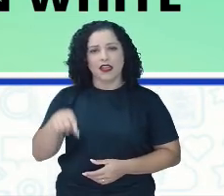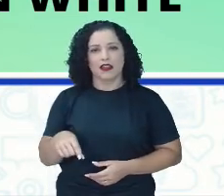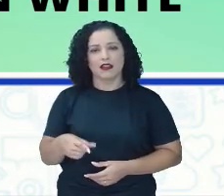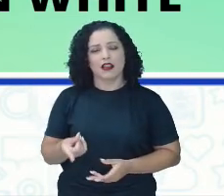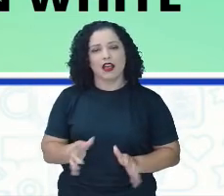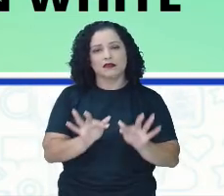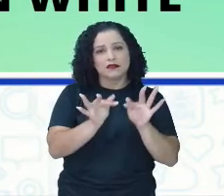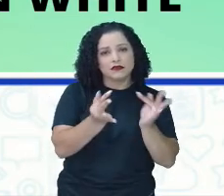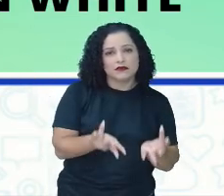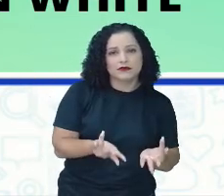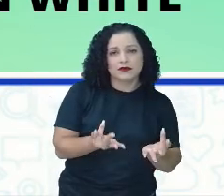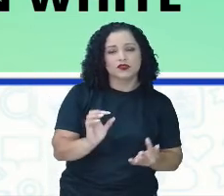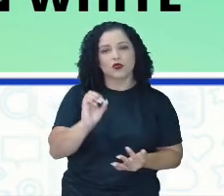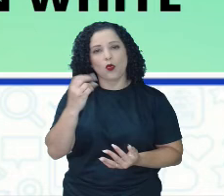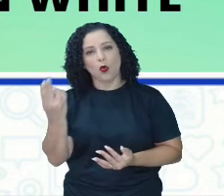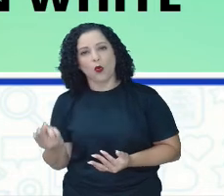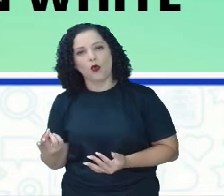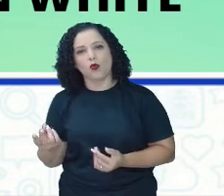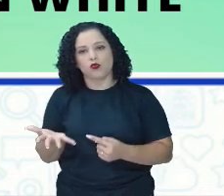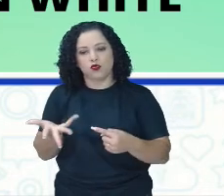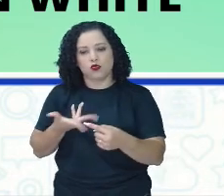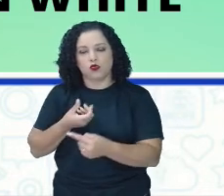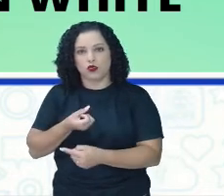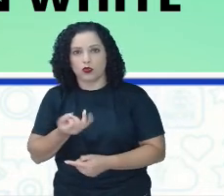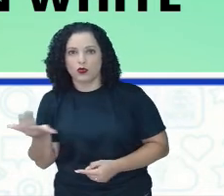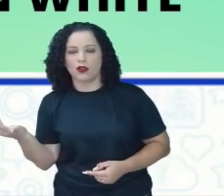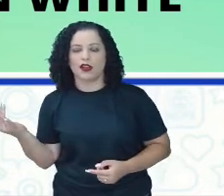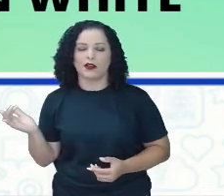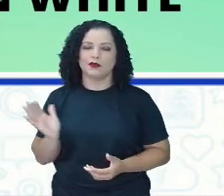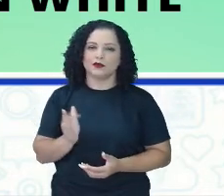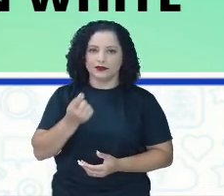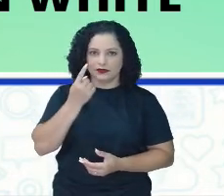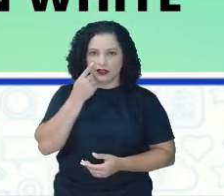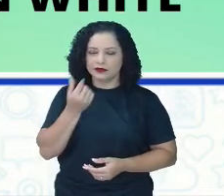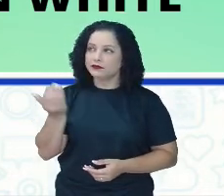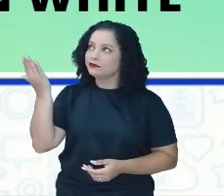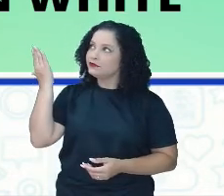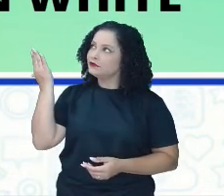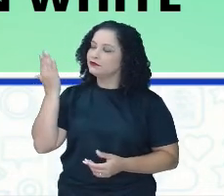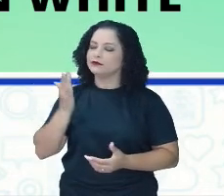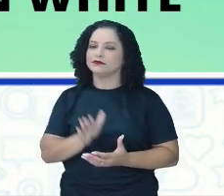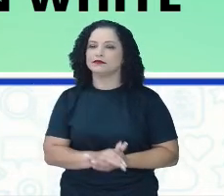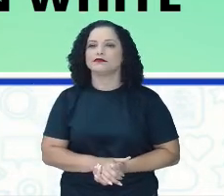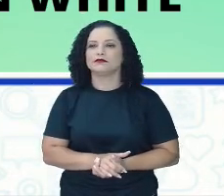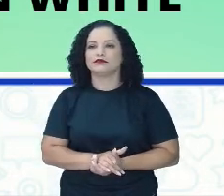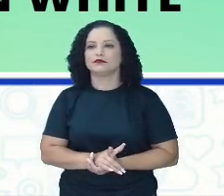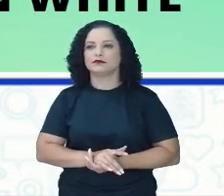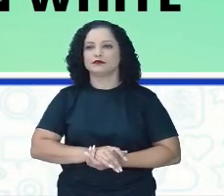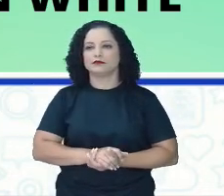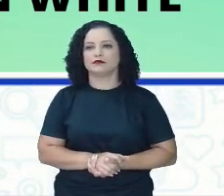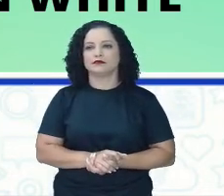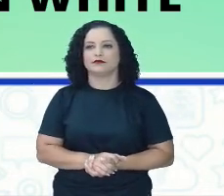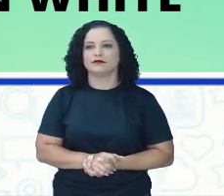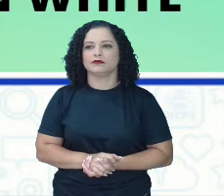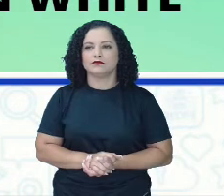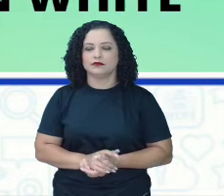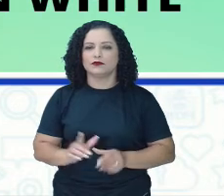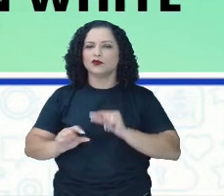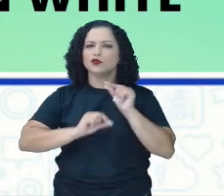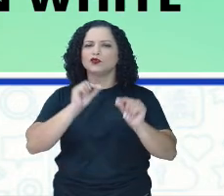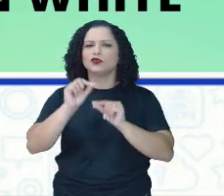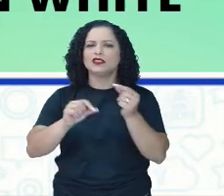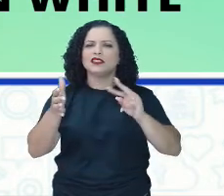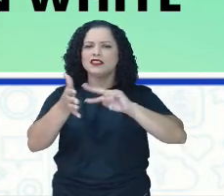tá? A friend is someone in front of you whom you can think aloud. O que é que está dizendo essa